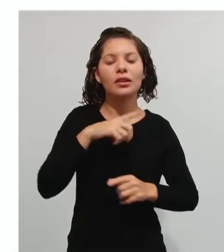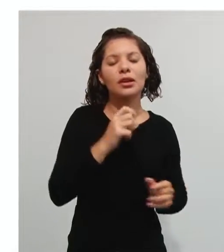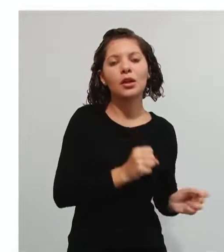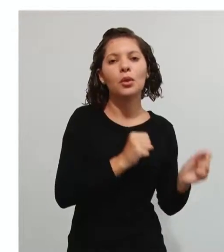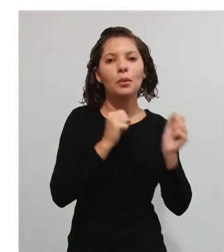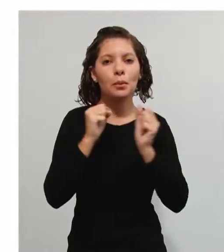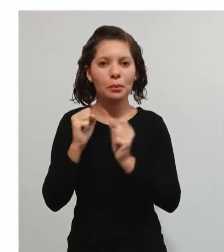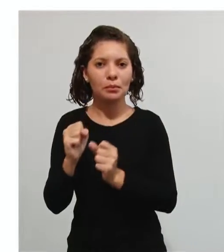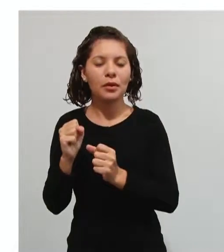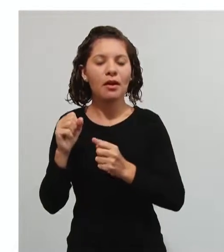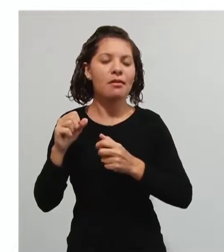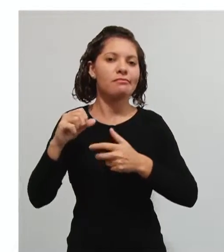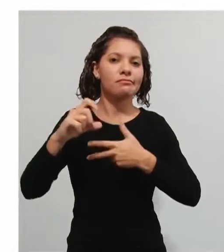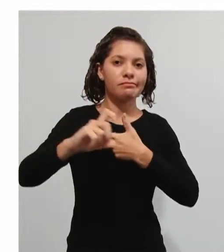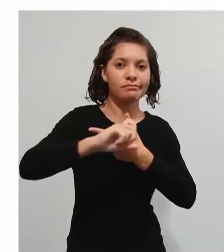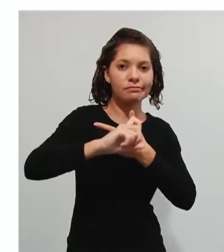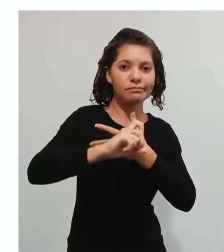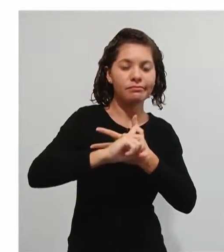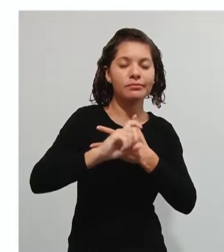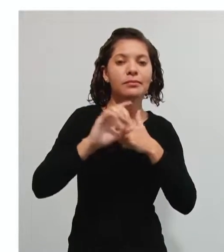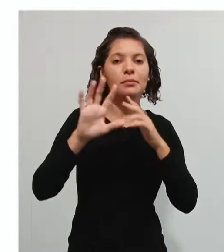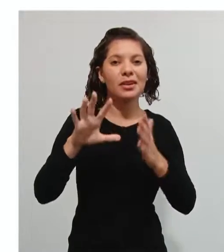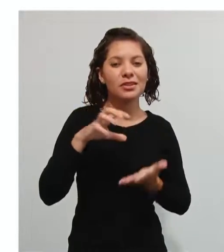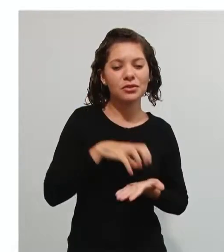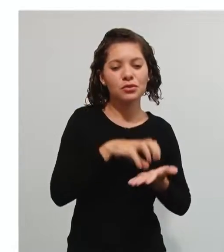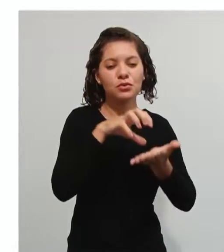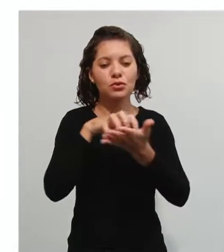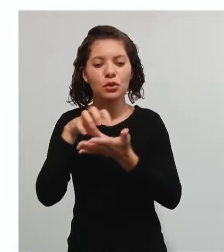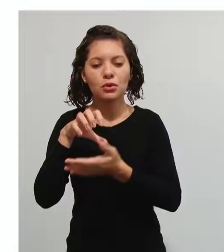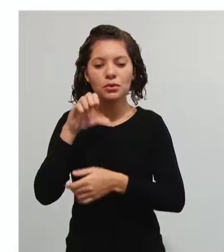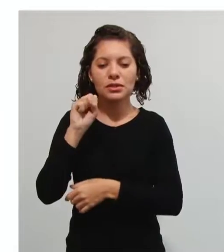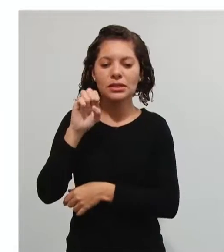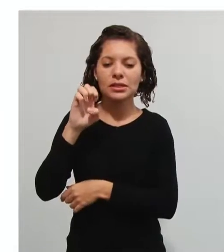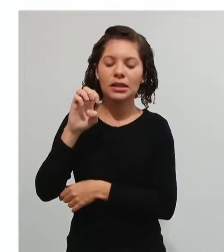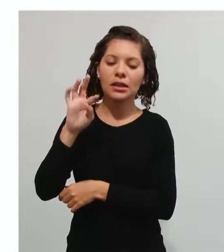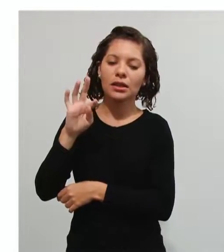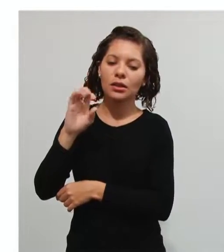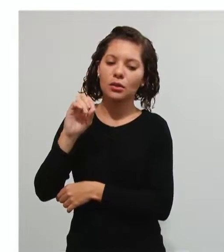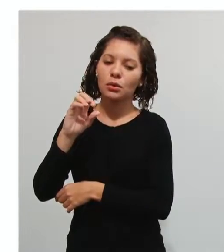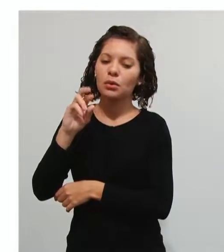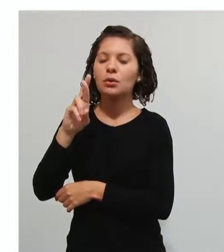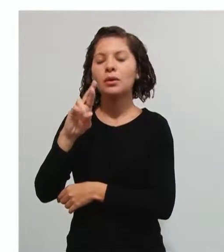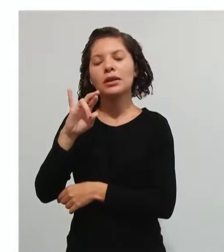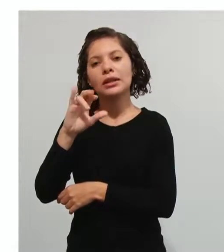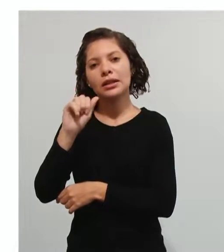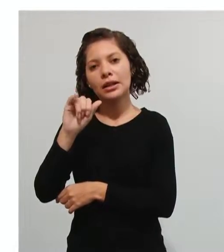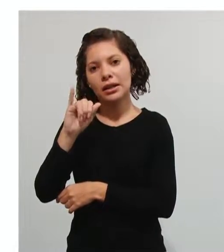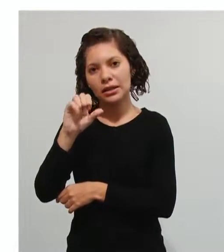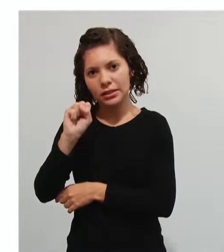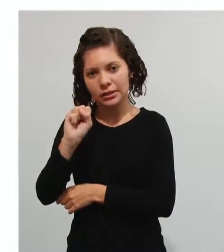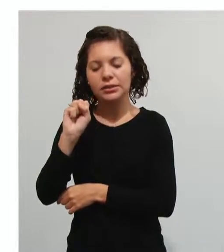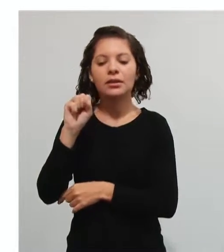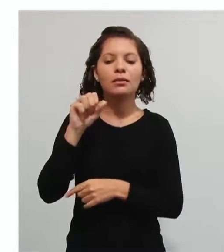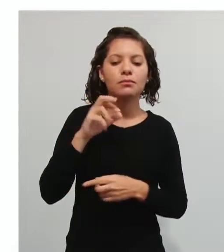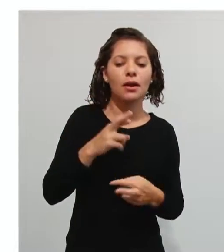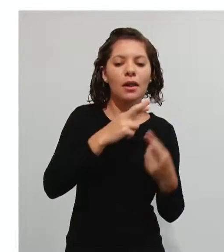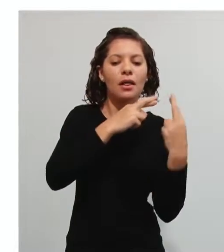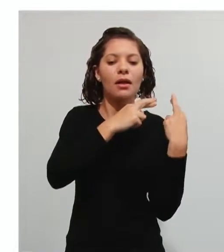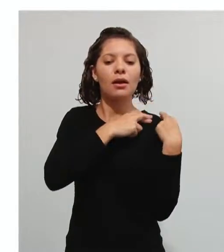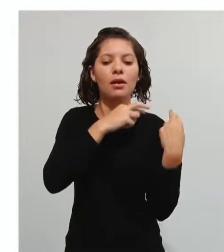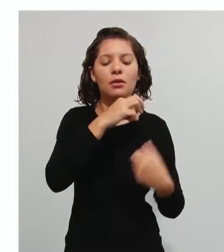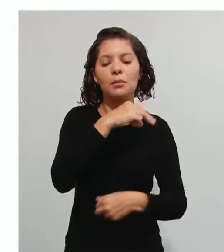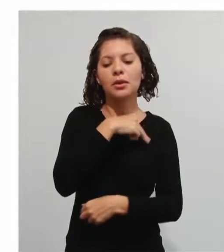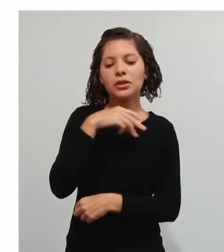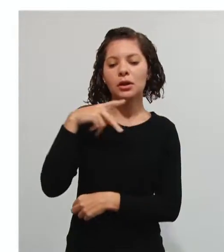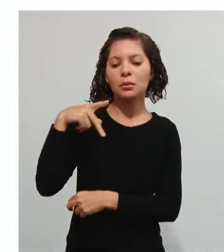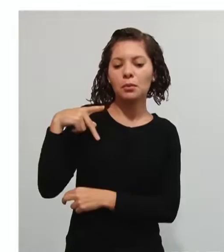o executivo. Já os órgãos setoriais, eles têm a relação de controle interno e auditoria com a Casa Civil, o Ministério Público